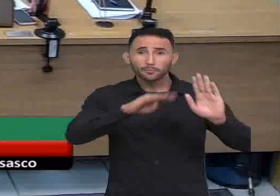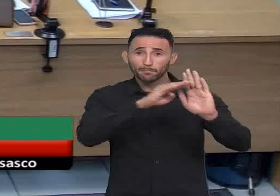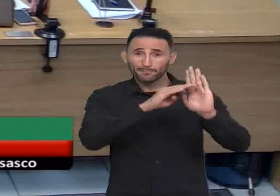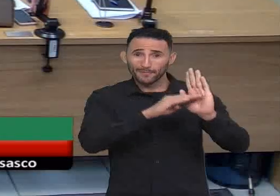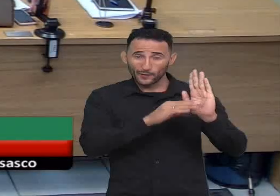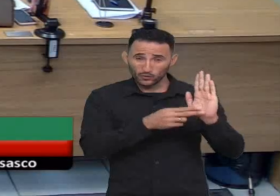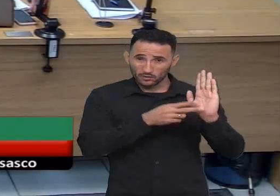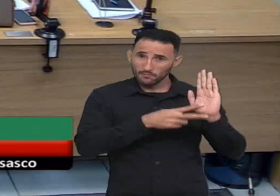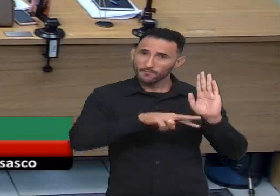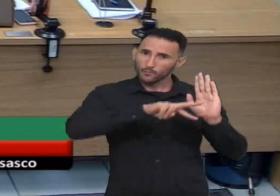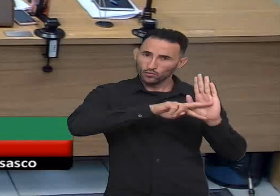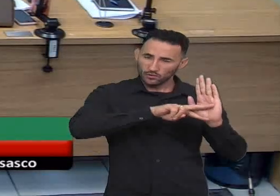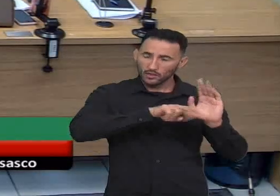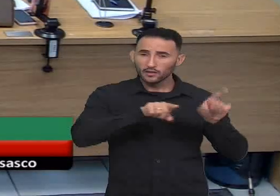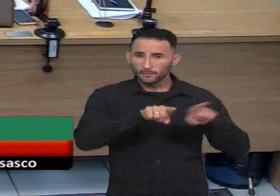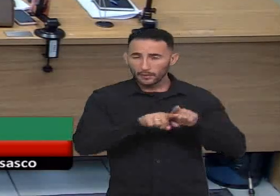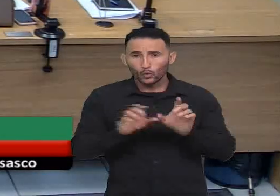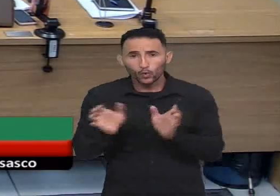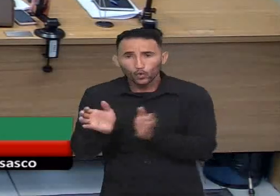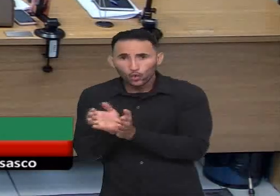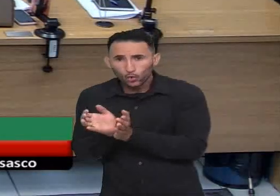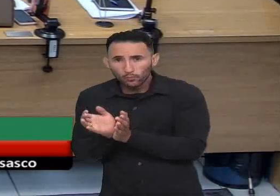a votação em blocos das moções